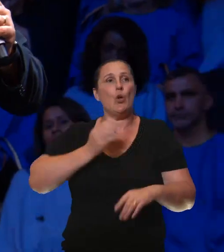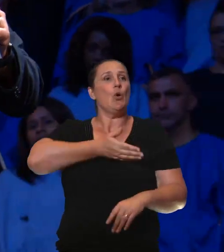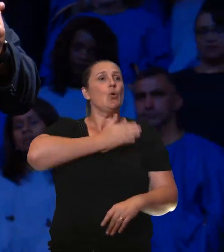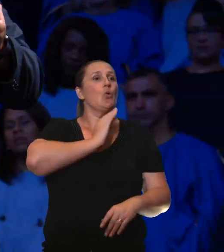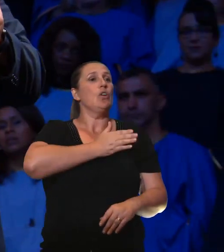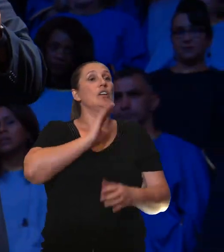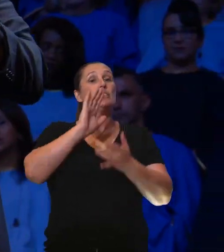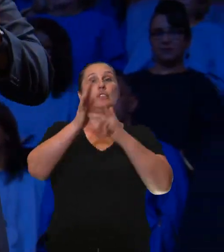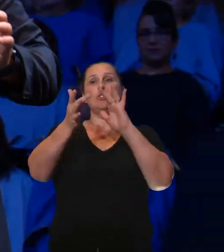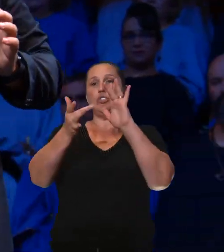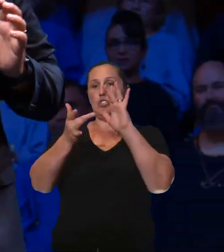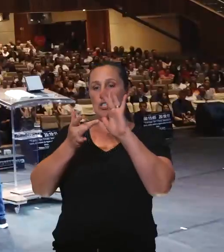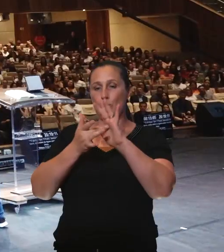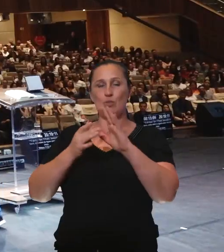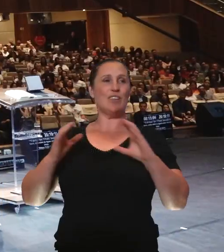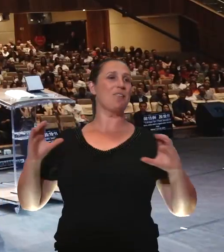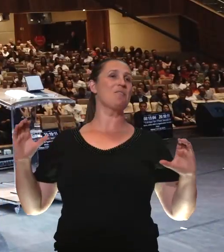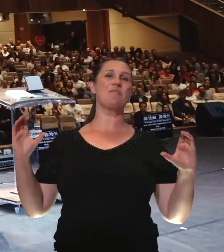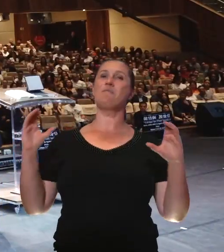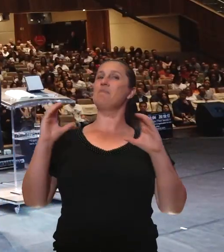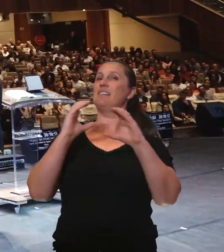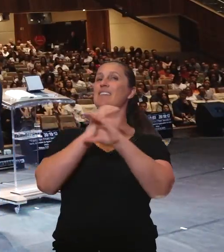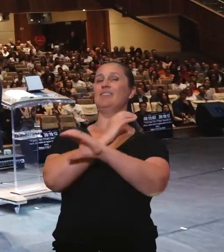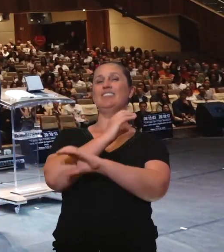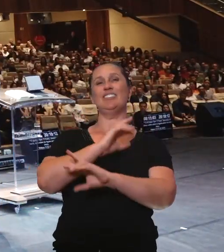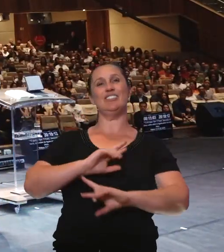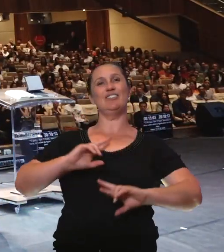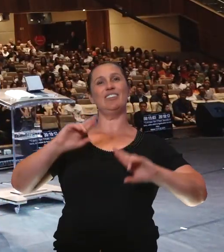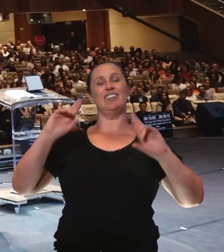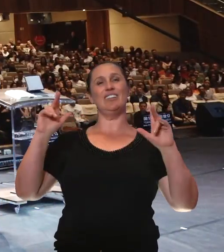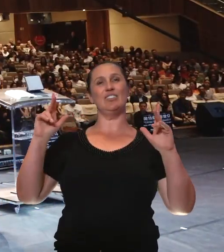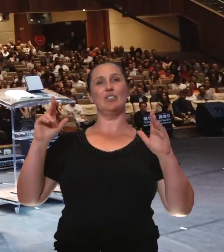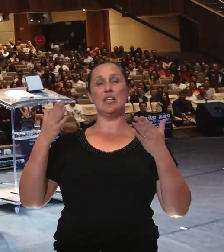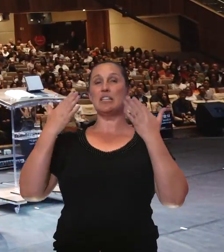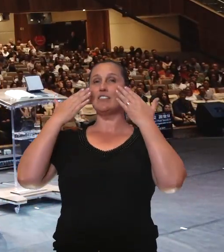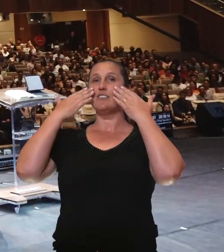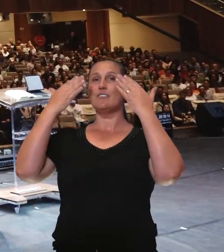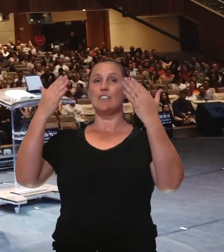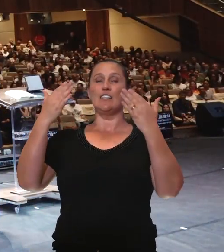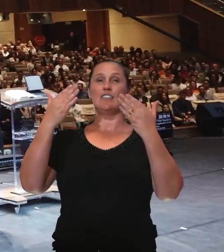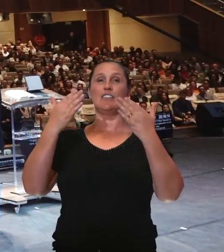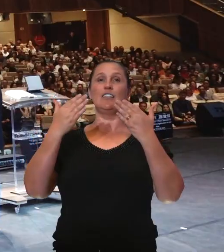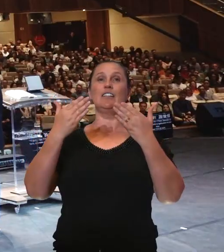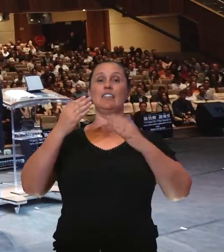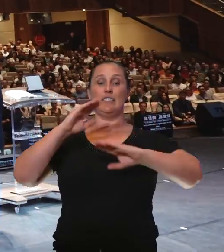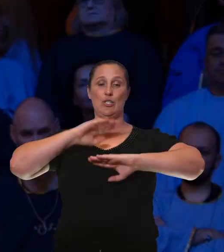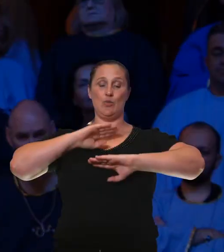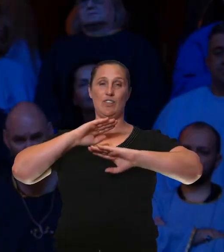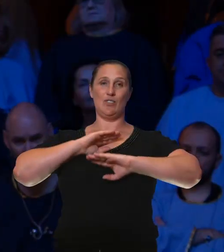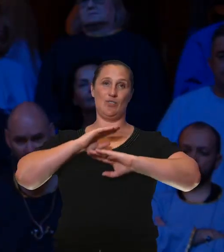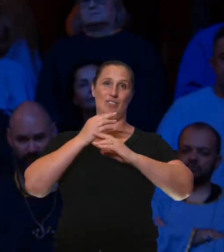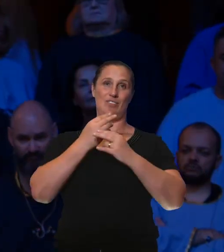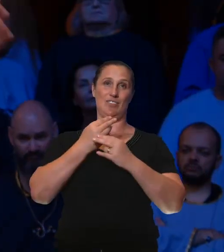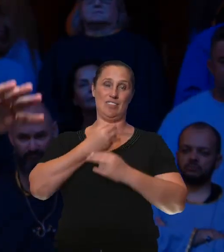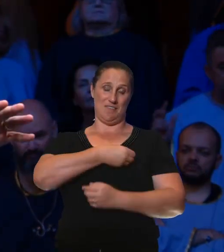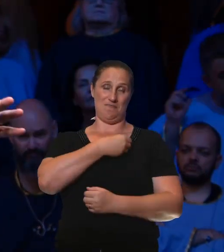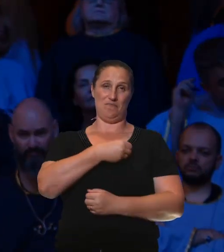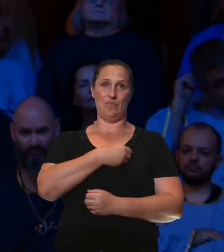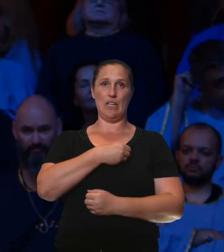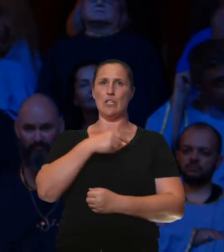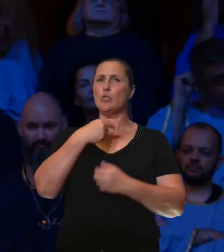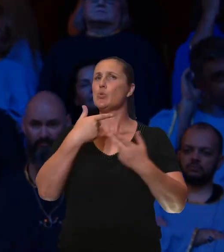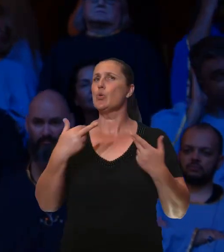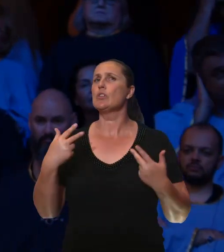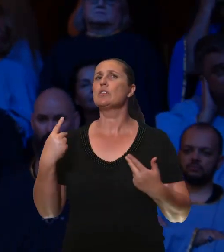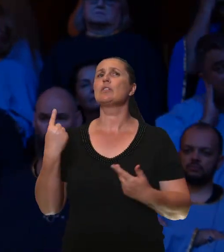coração de Jesus é completamente diferente quando nós encaramos as escassezes da vida. Daquilo que nós mais